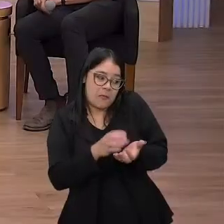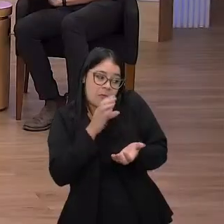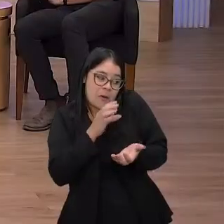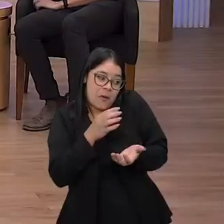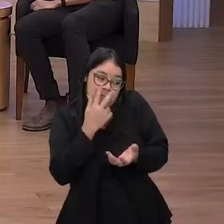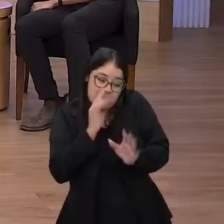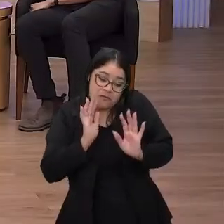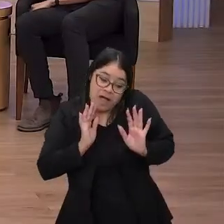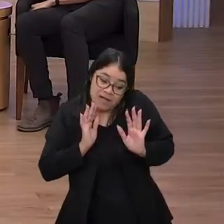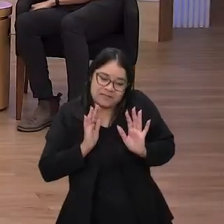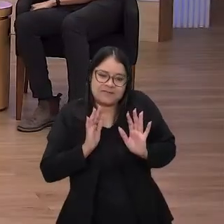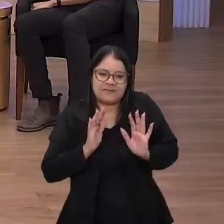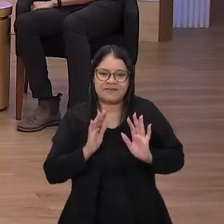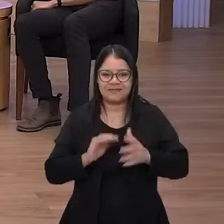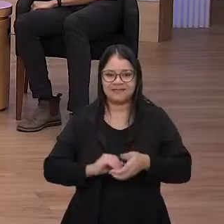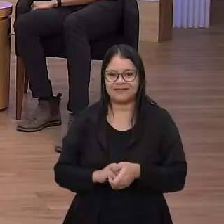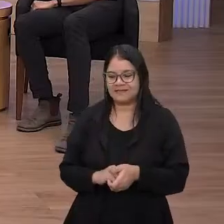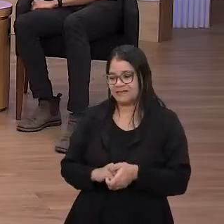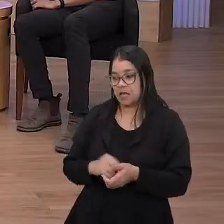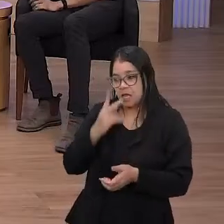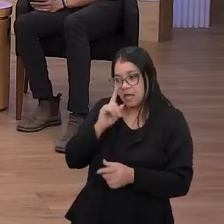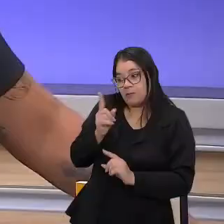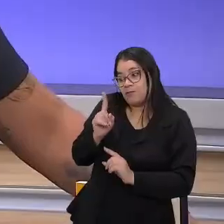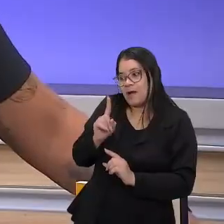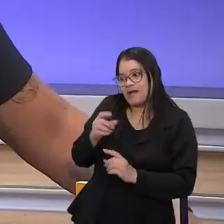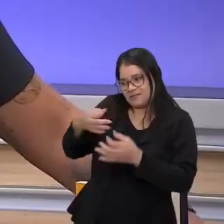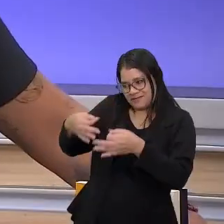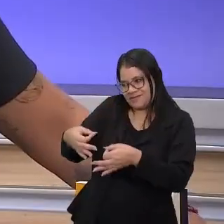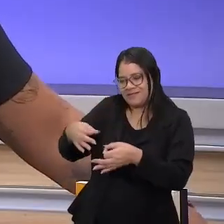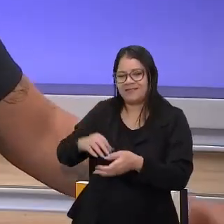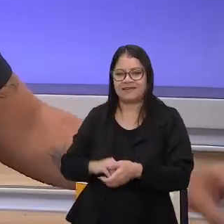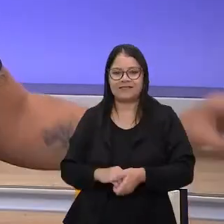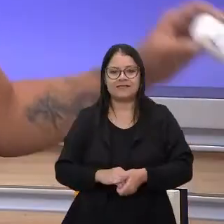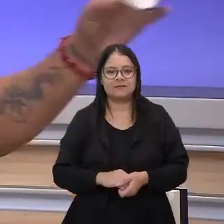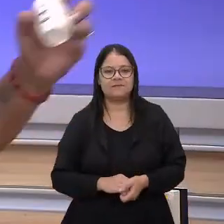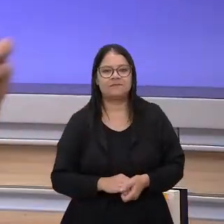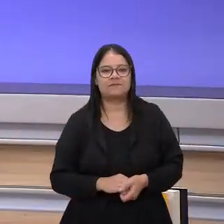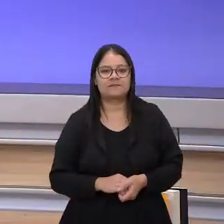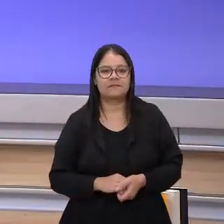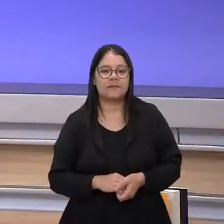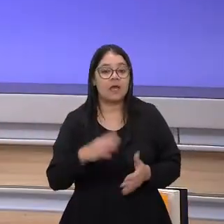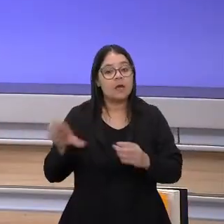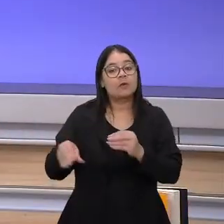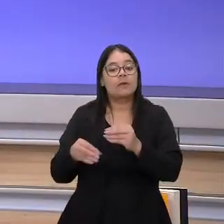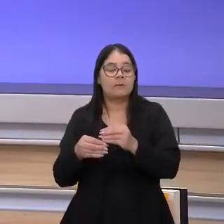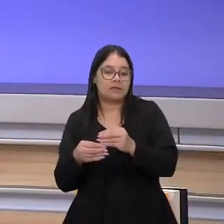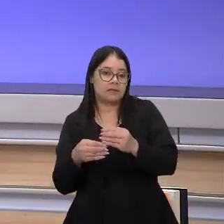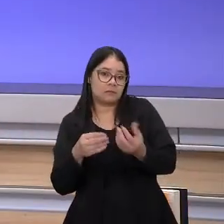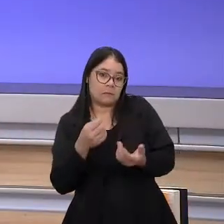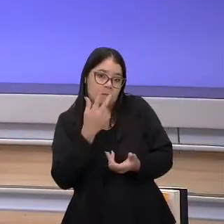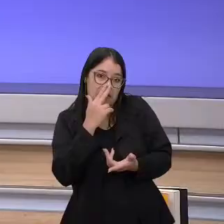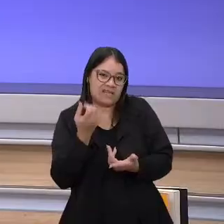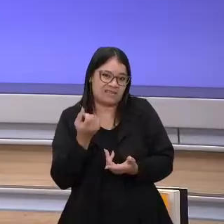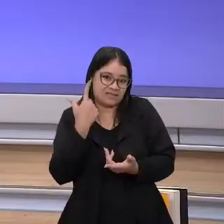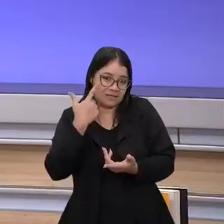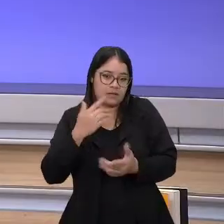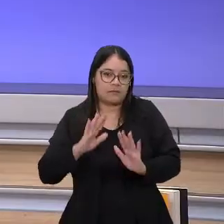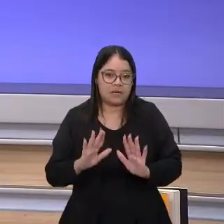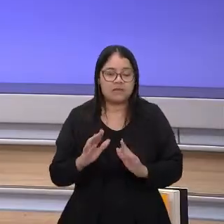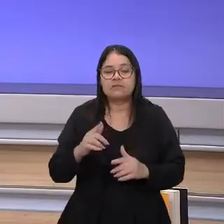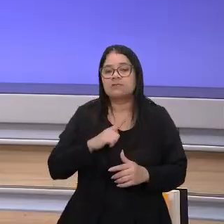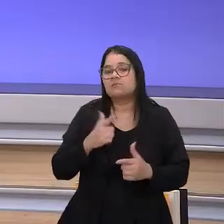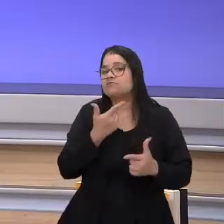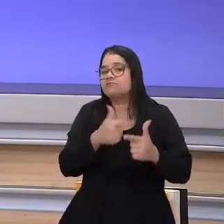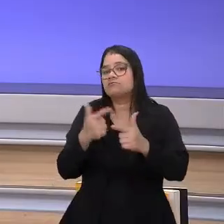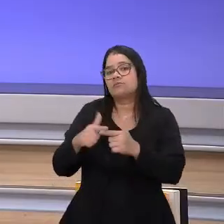Legal. Eu não acho, eu tenho certeza. E só complementando, parece algo besta, nós temos um problema que